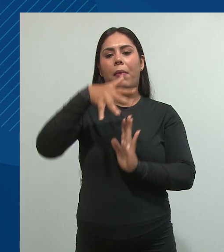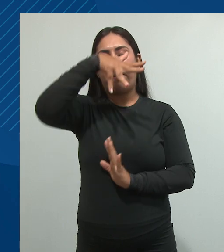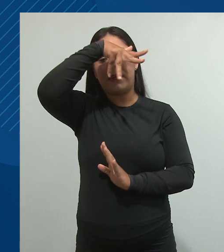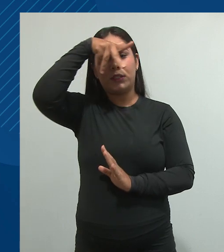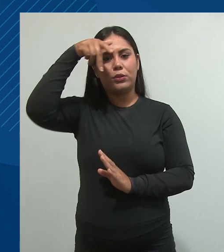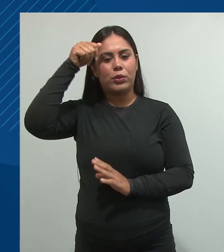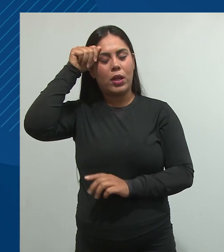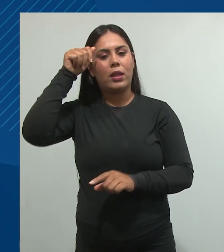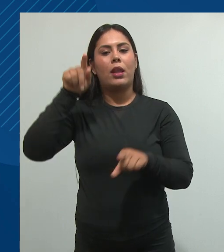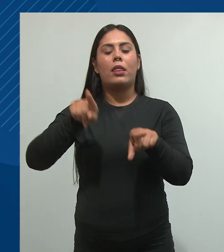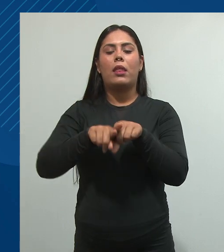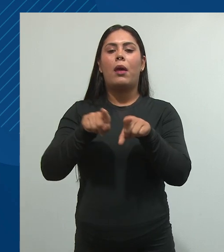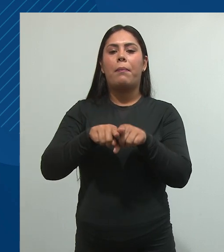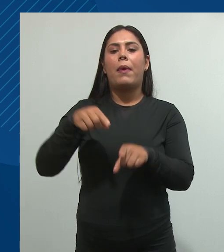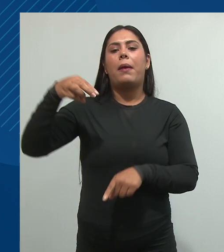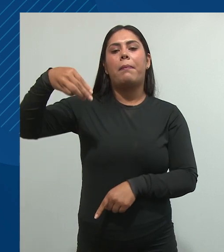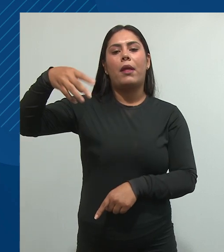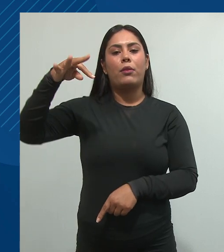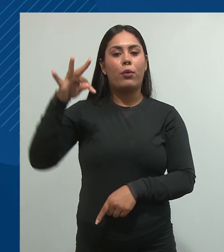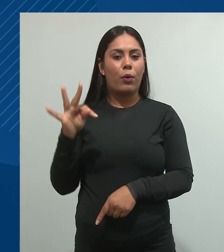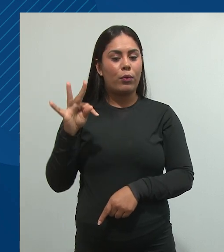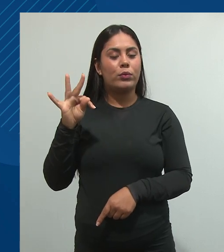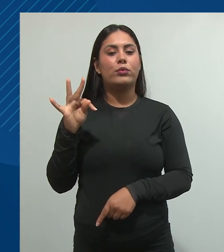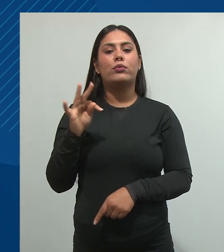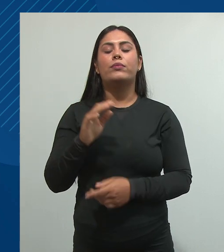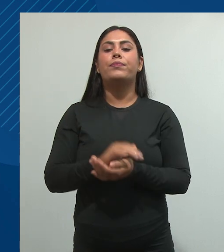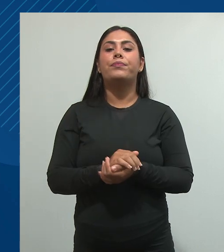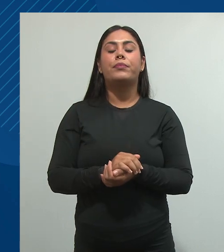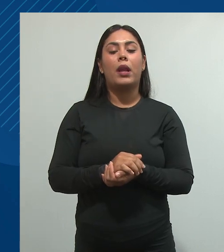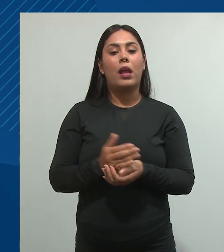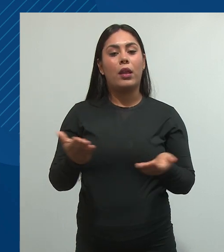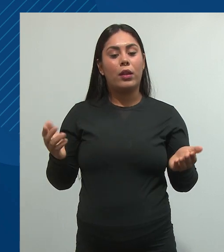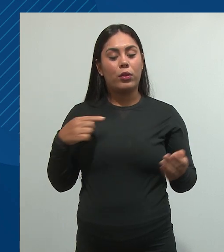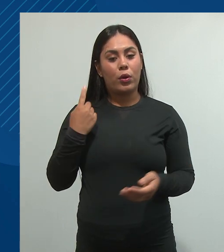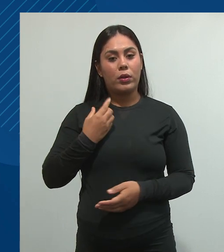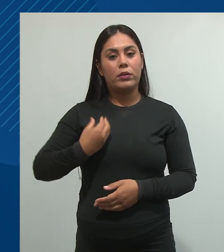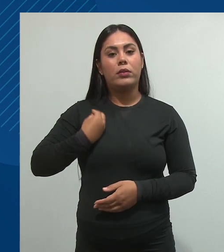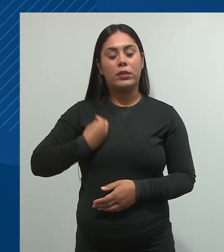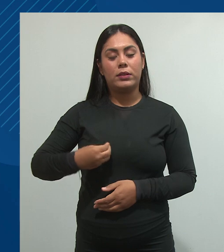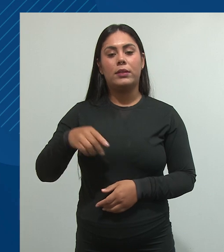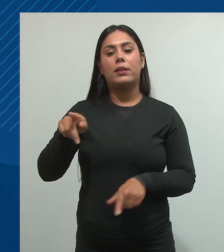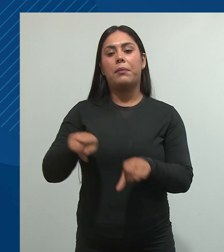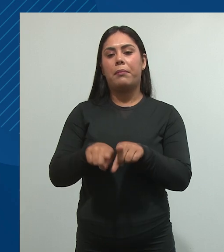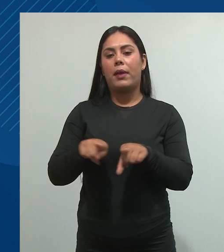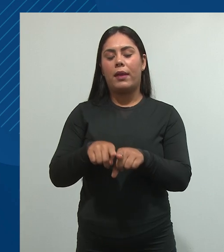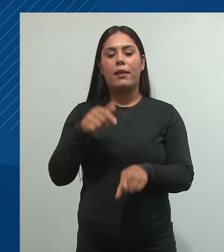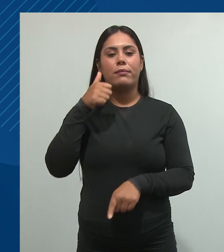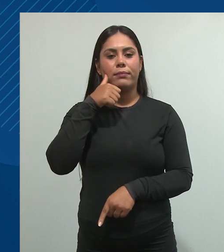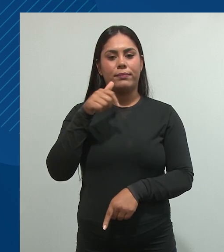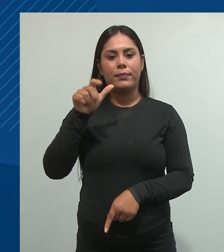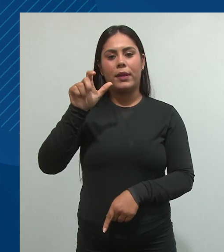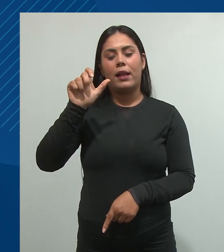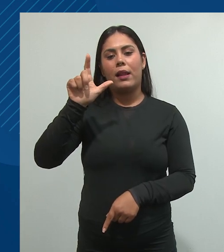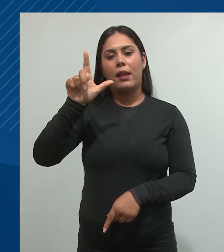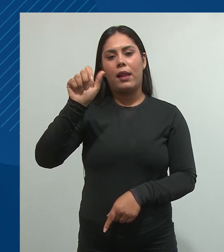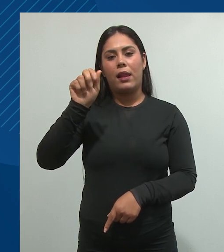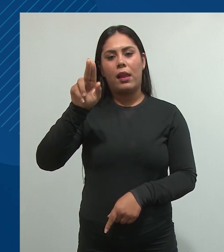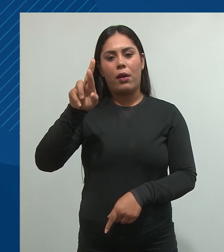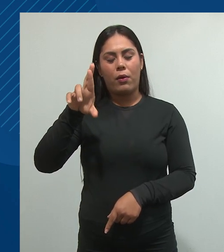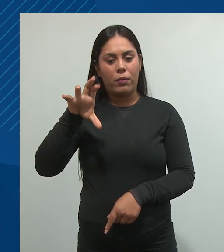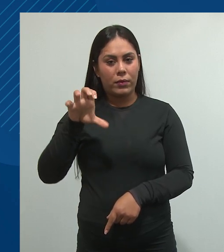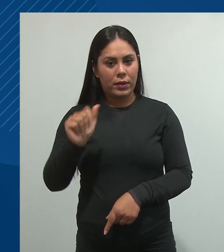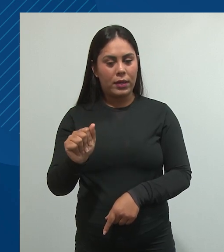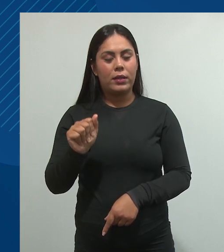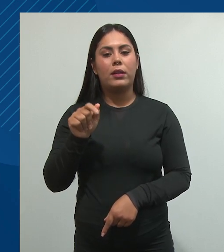noroeste do Mato Grosso, também a gente acaba atendendo. E nós estamos aqui também com a Laura, né, a Kemi Cortes